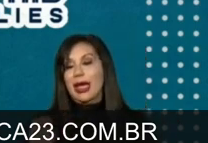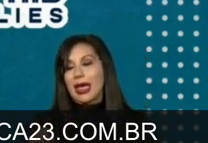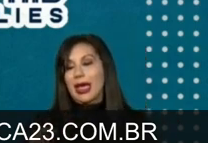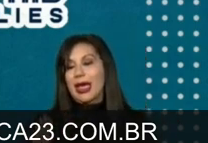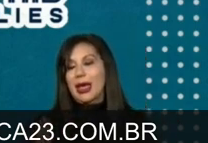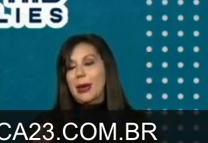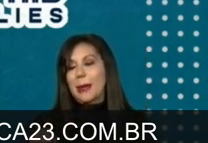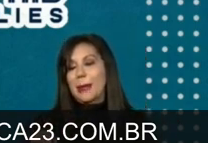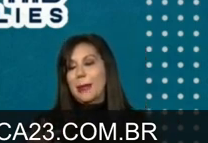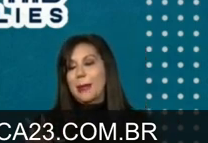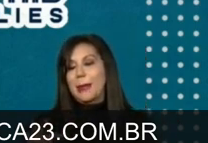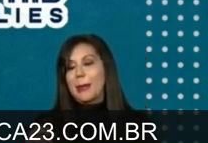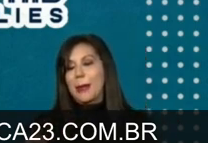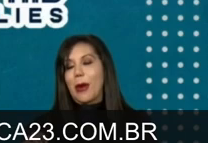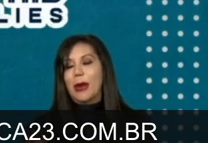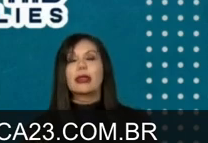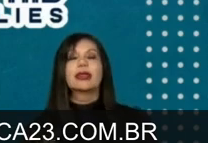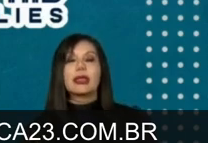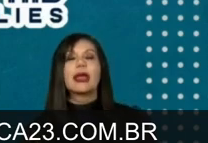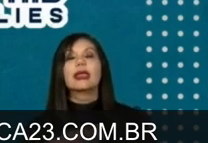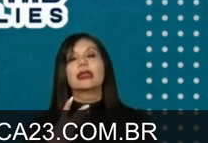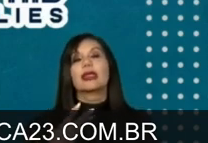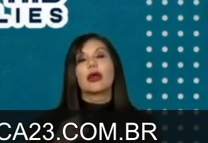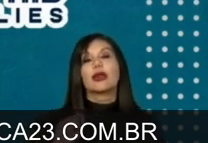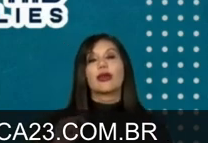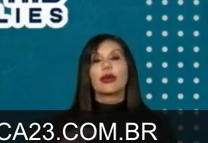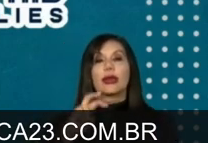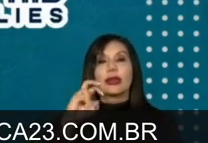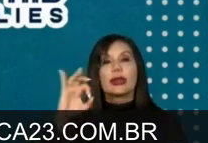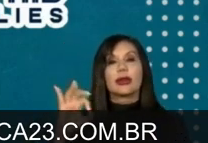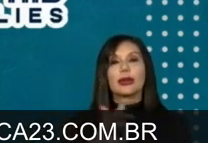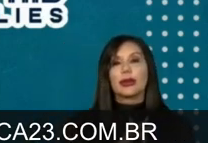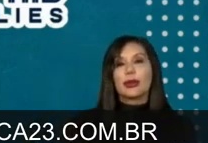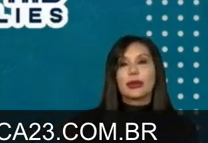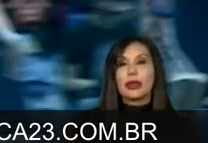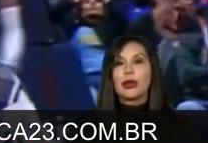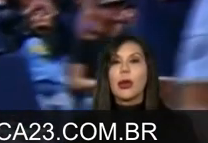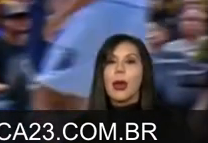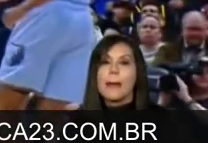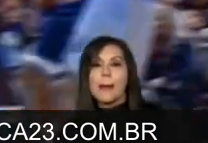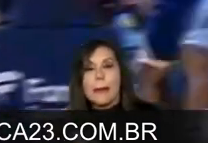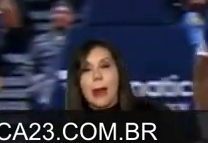de um aproveitamento de 38,5%